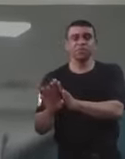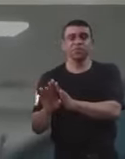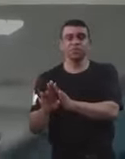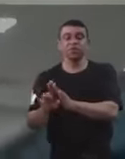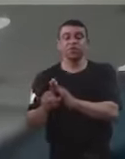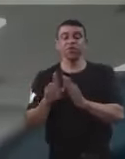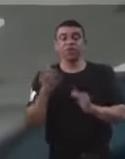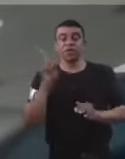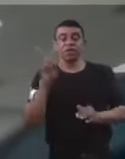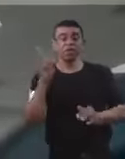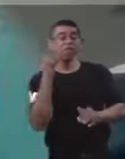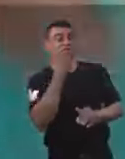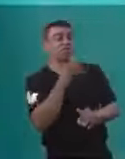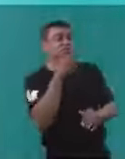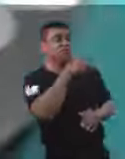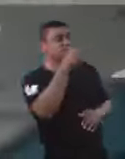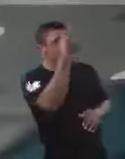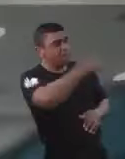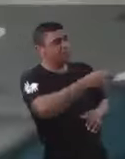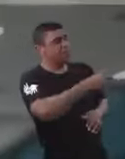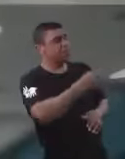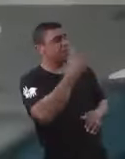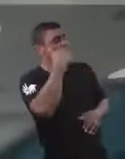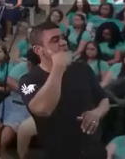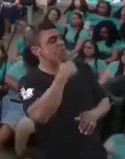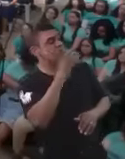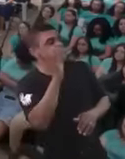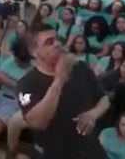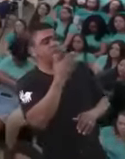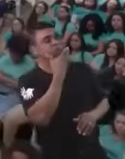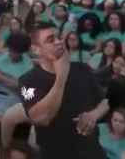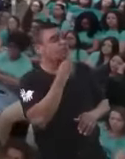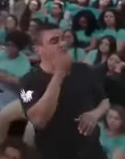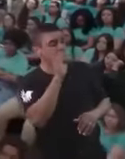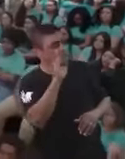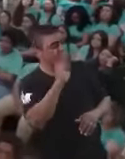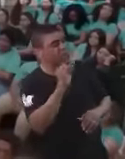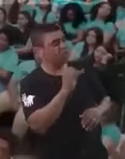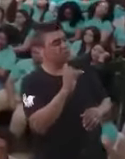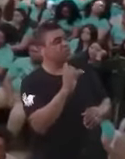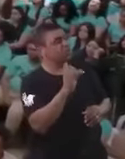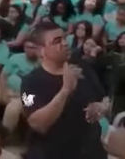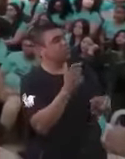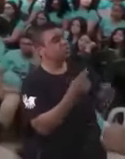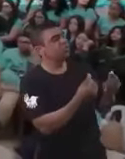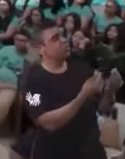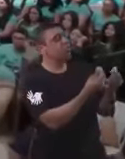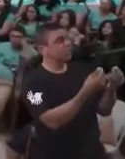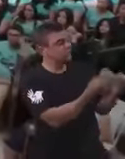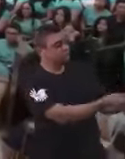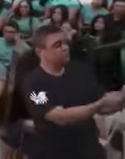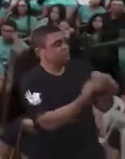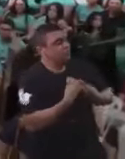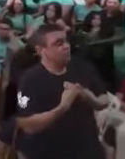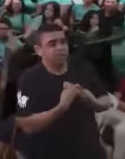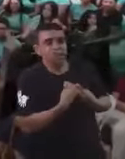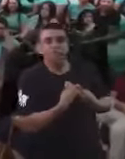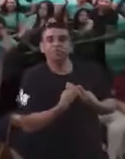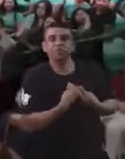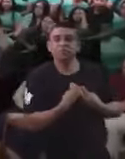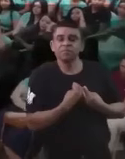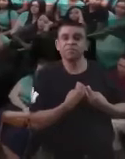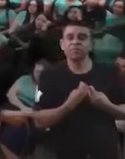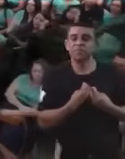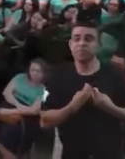lei, Deuteronômio 21:16, diz que o irmão mais velho tinha porção dobrada da herança. Acabou. Regra é regra. Ele quer que